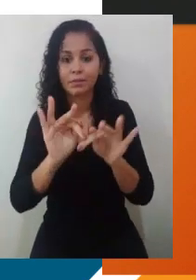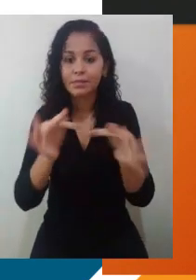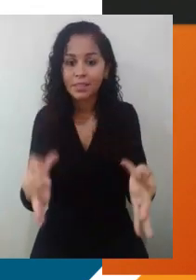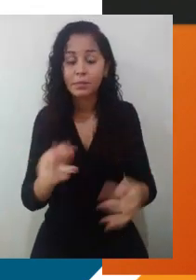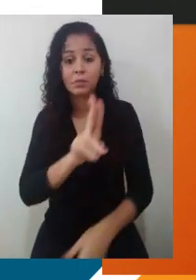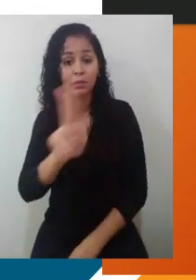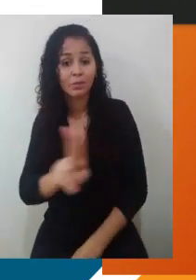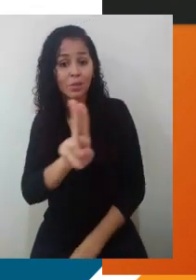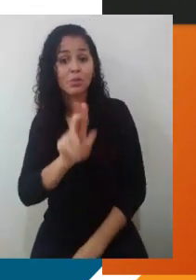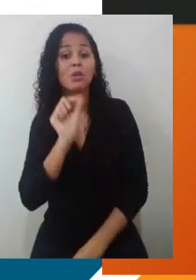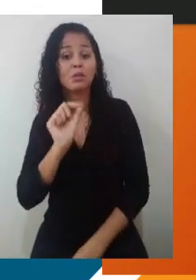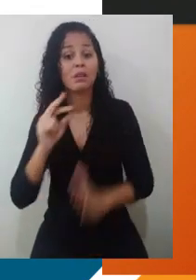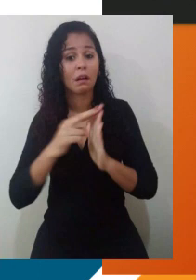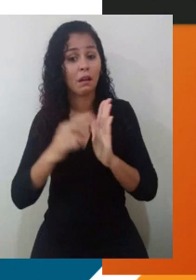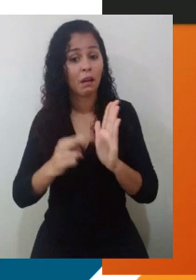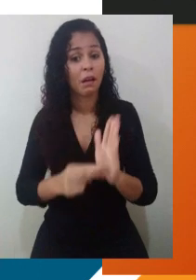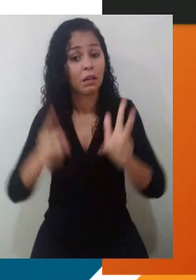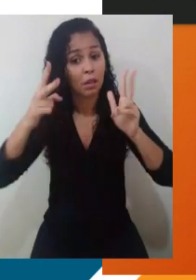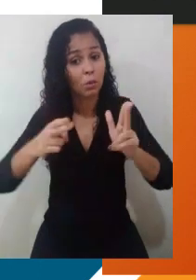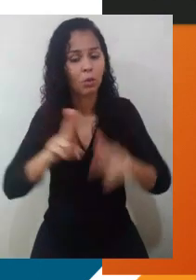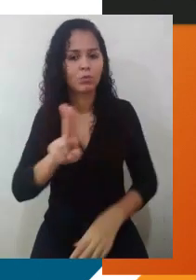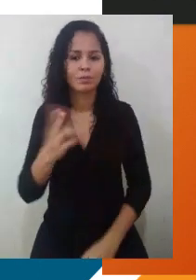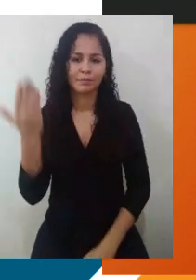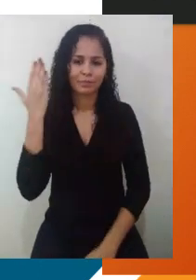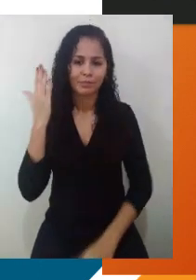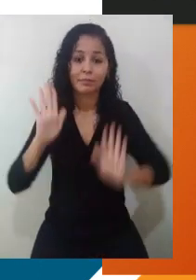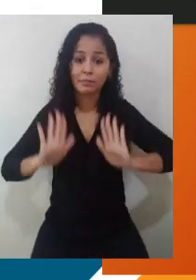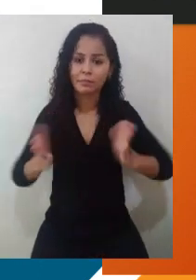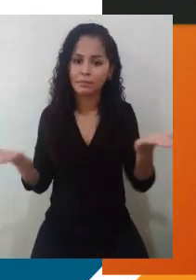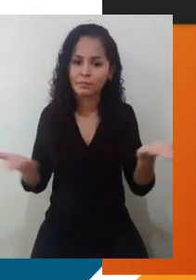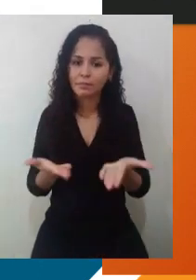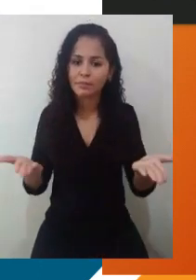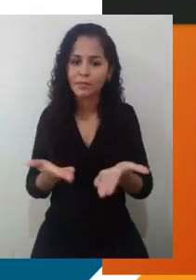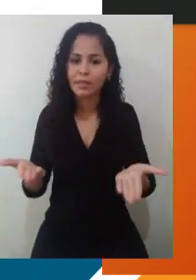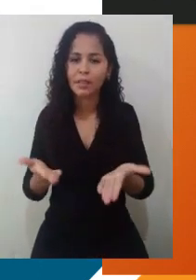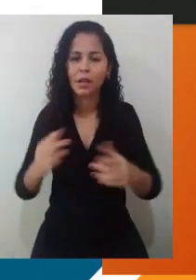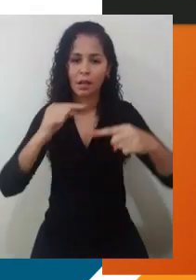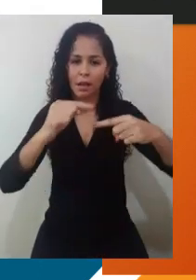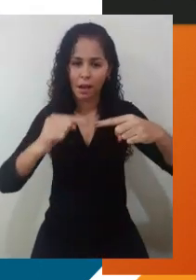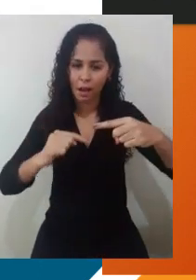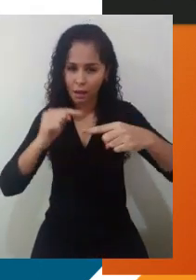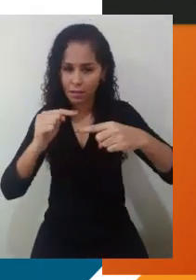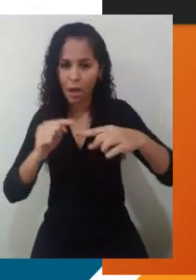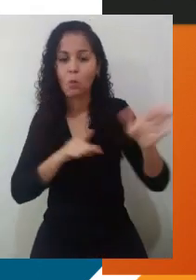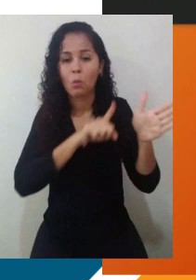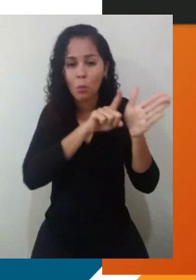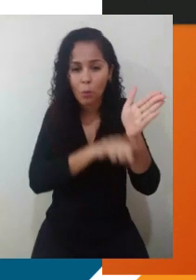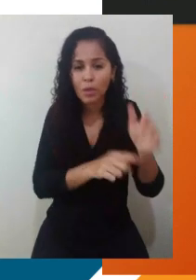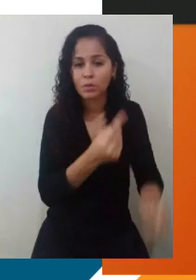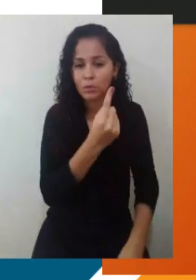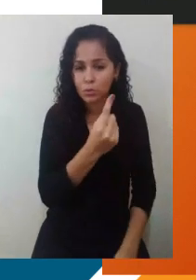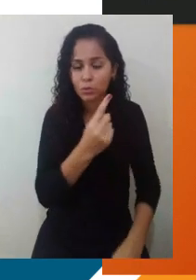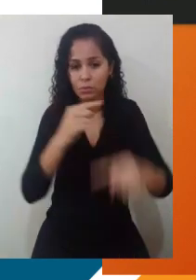usar a mesma regra geral que a gente usou antes. Só que agora, como a razão está entre menos 1 e 1,